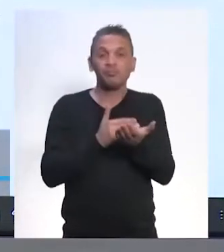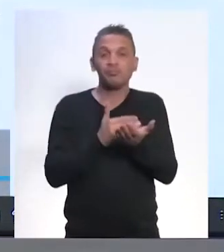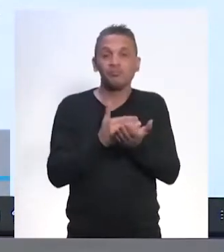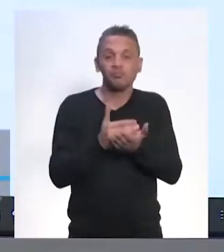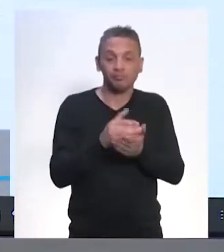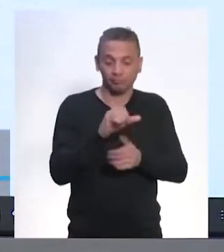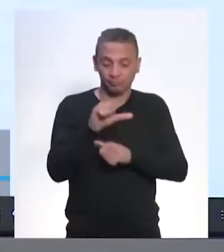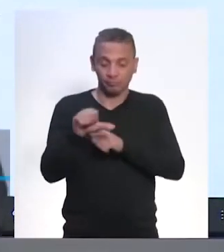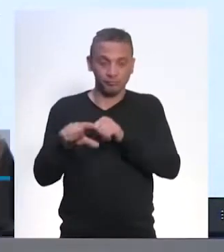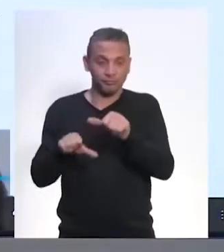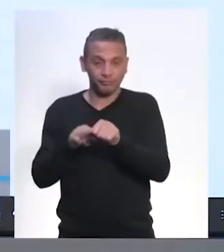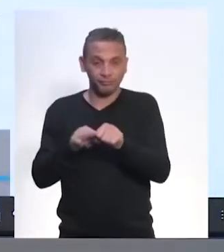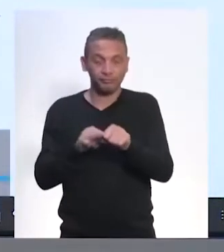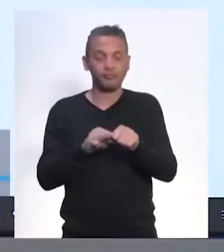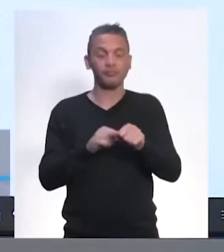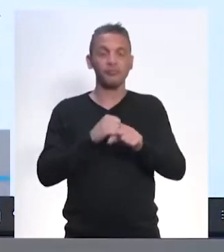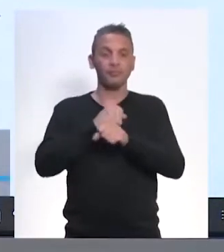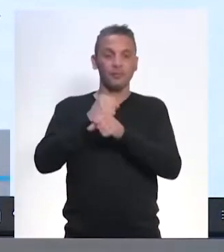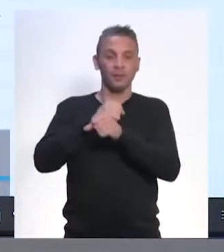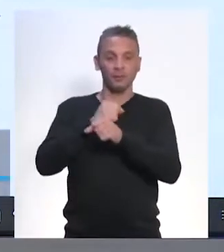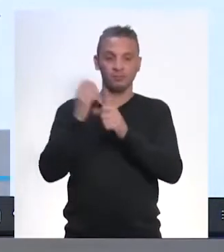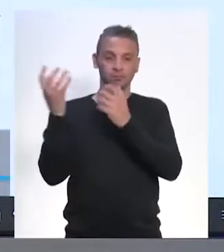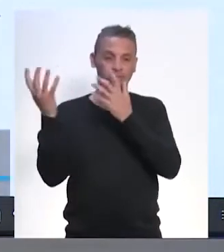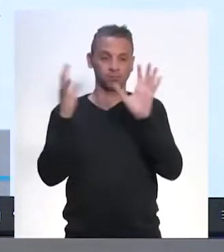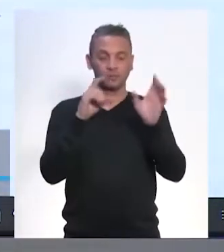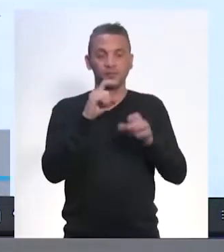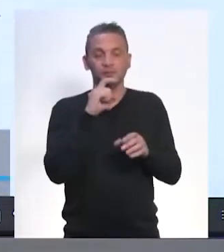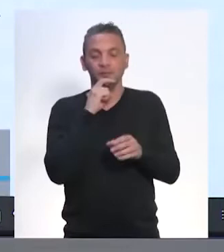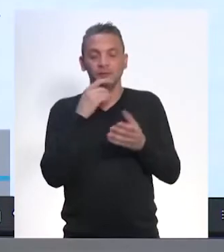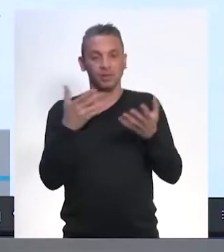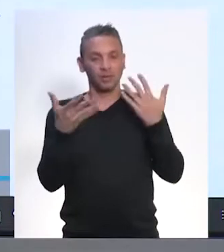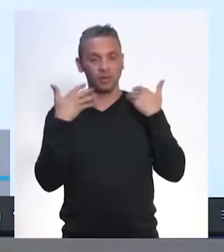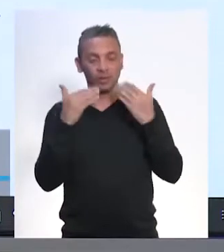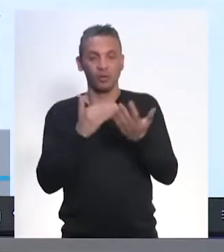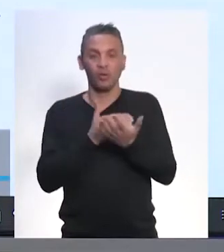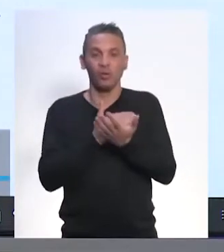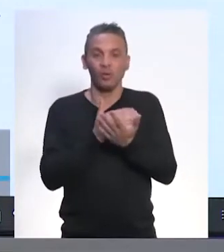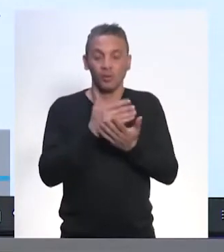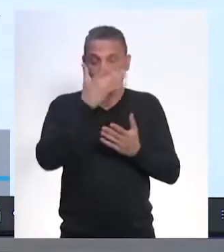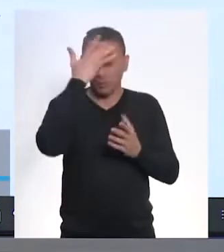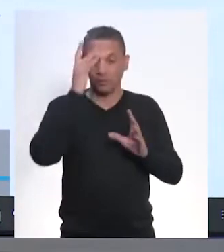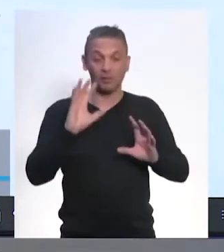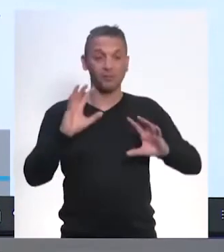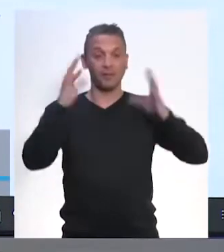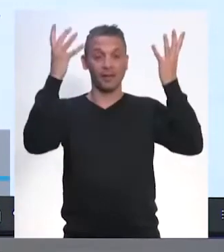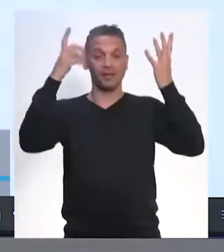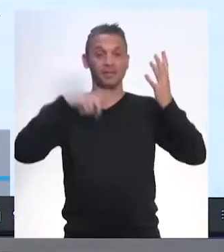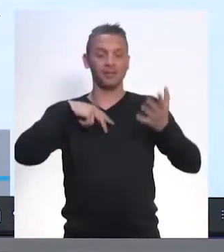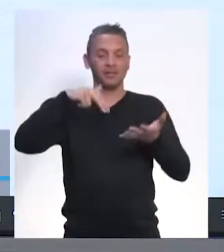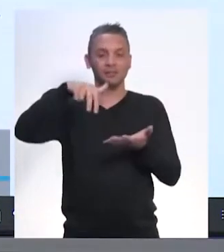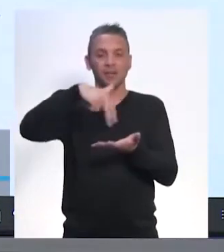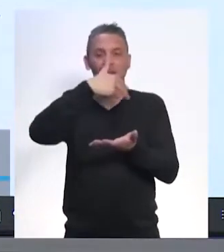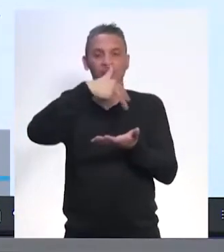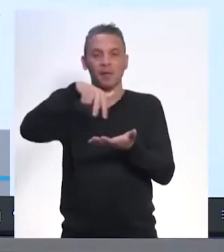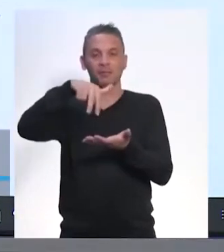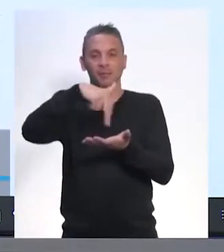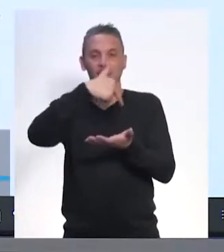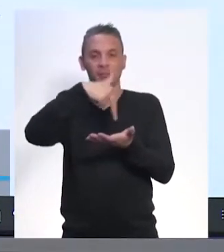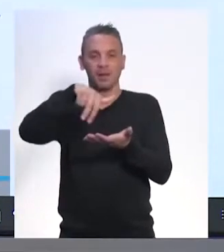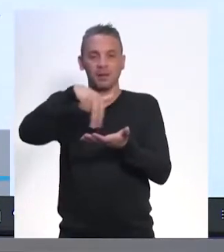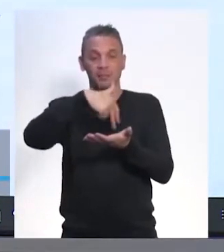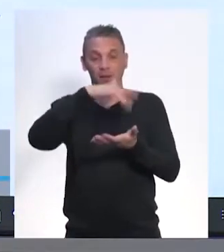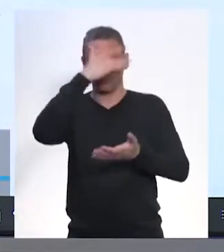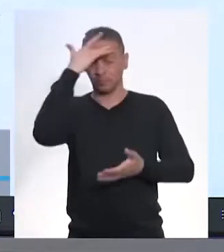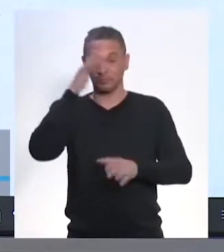né, as mudanças de estação do ano, né? E a questão aí das colheitas, tá? Então, nas festas pastoris, né, onde o